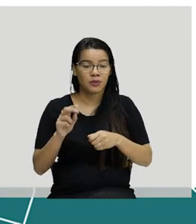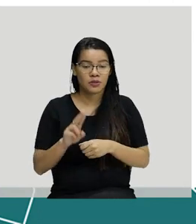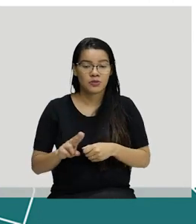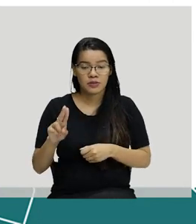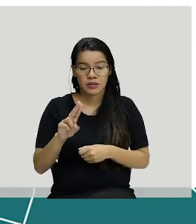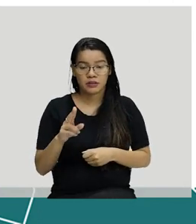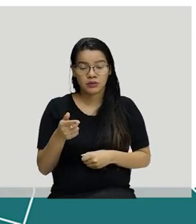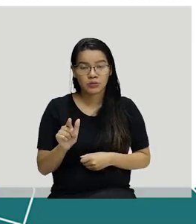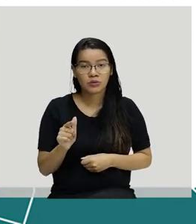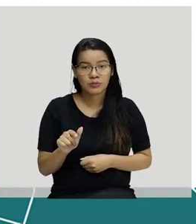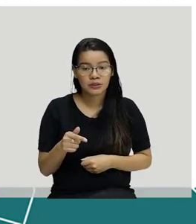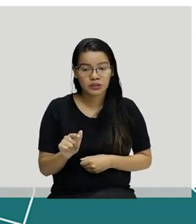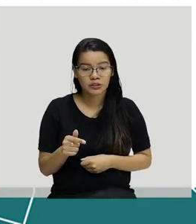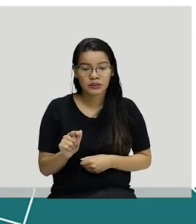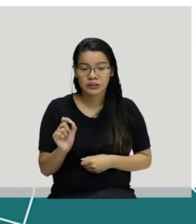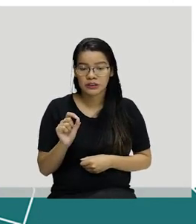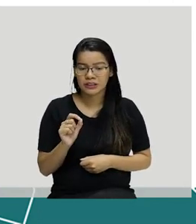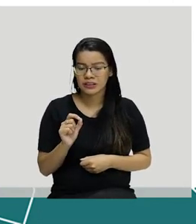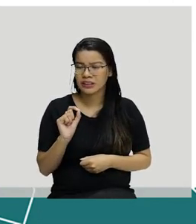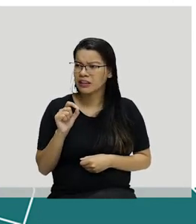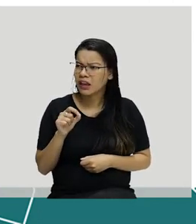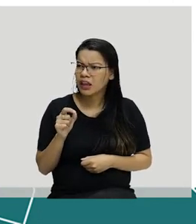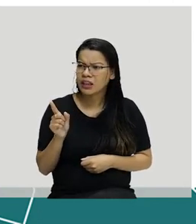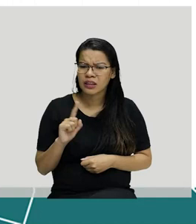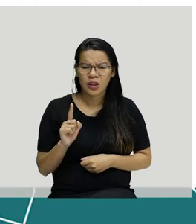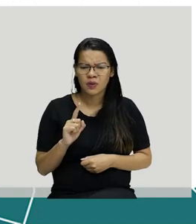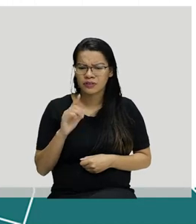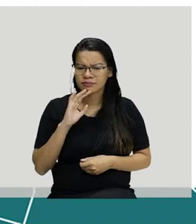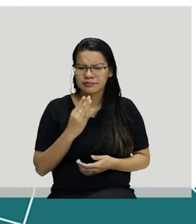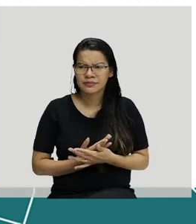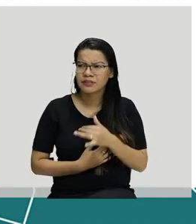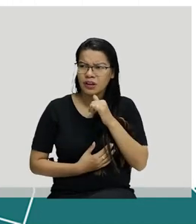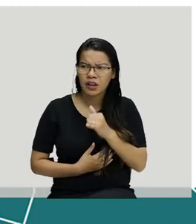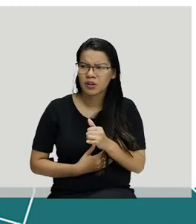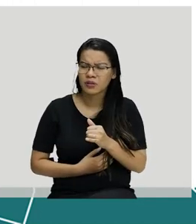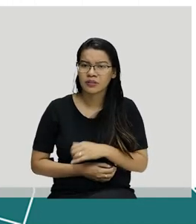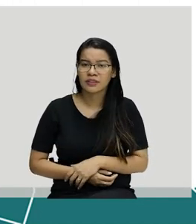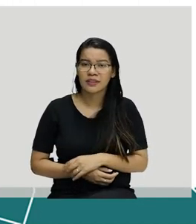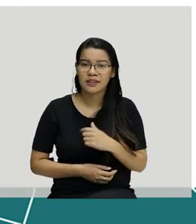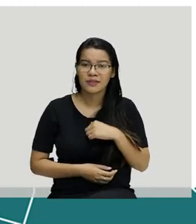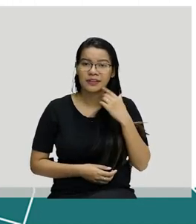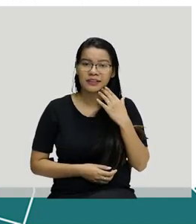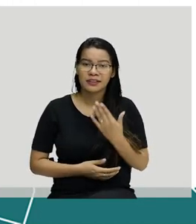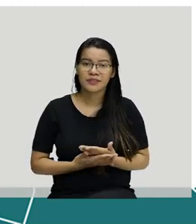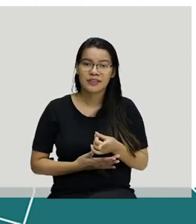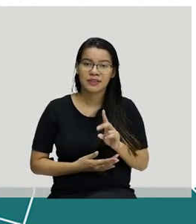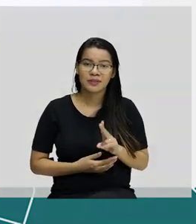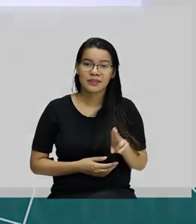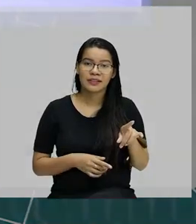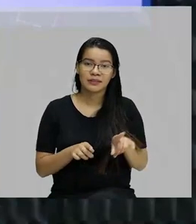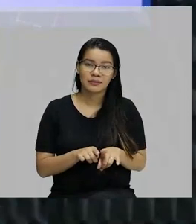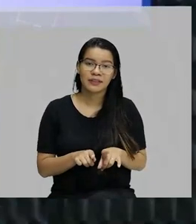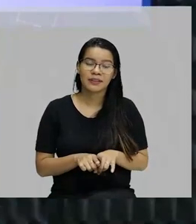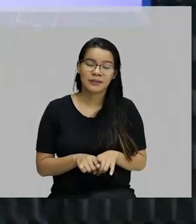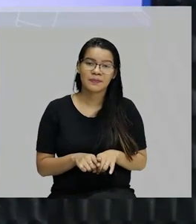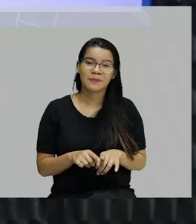repetida que não acredito que ele disse algo assim isso aqui eu acho que vocês utilizam muito também eh nas mensagens de aplicativo